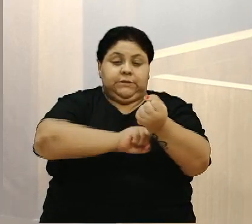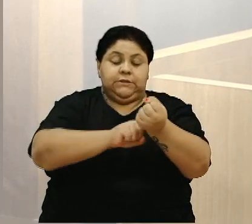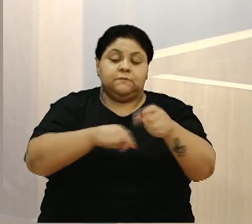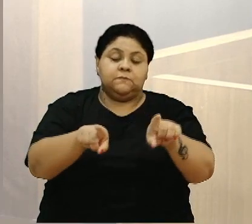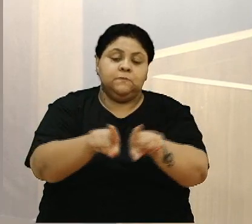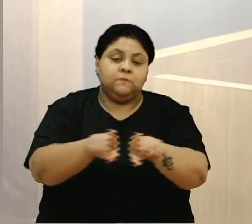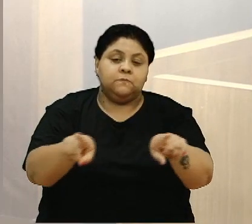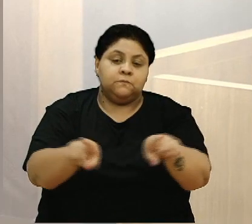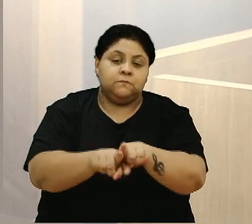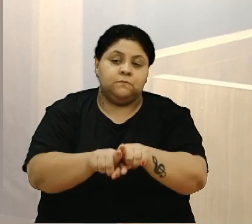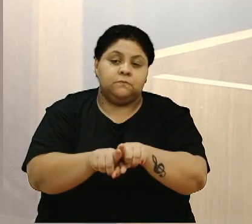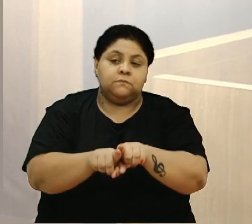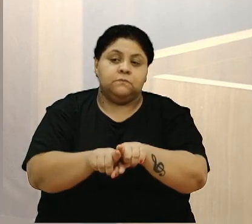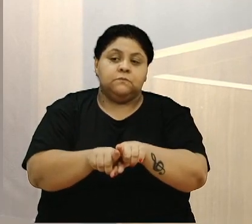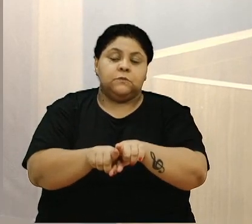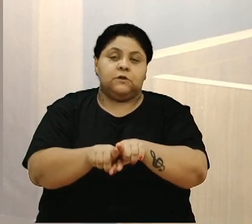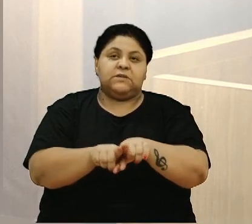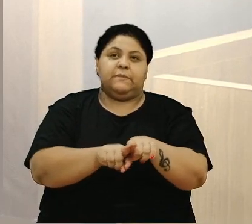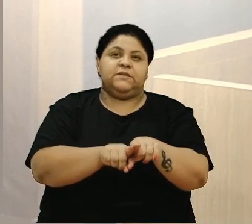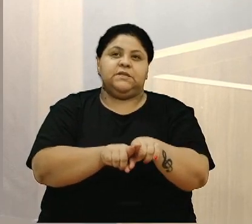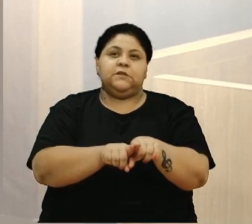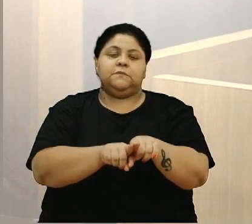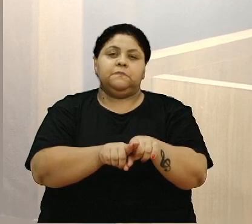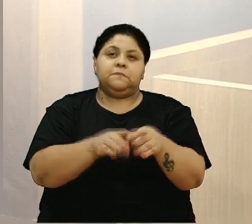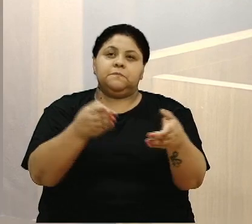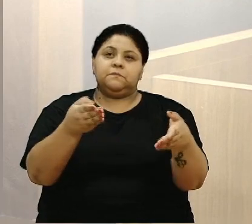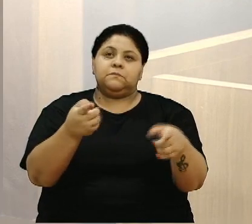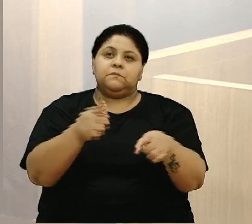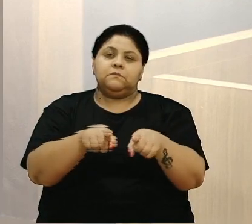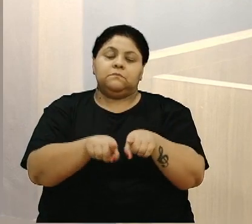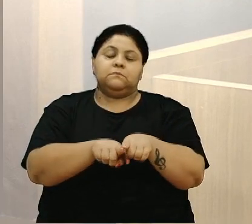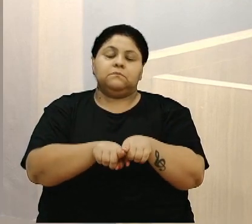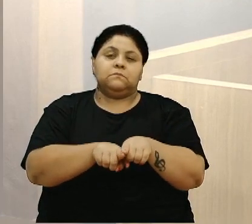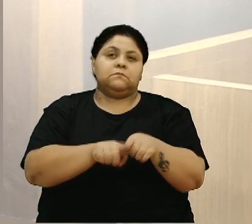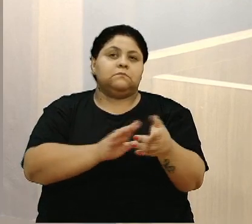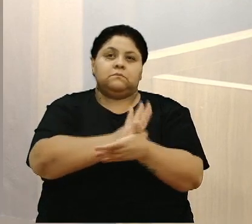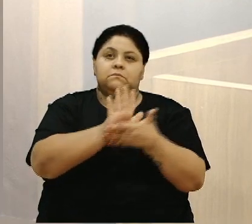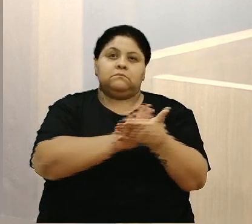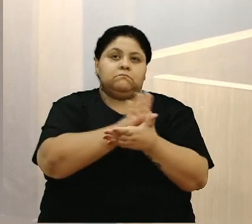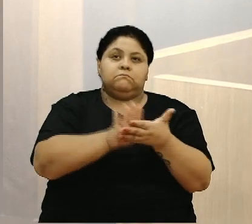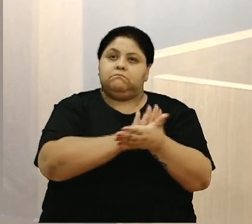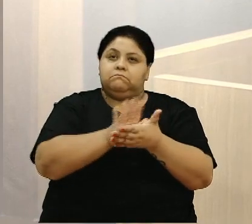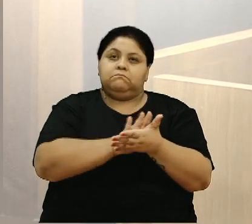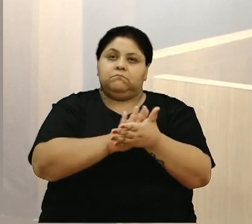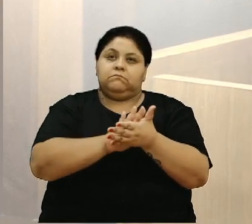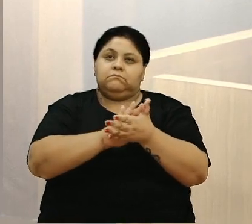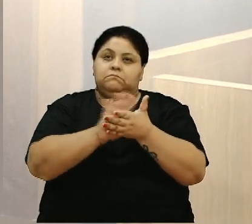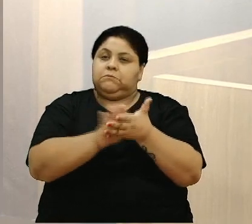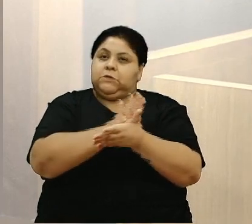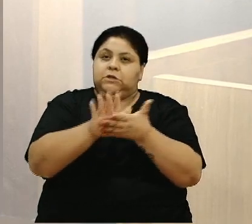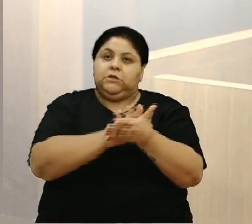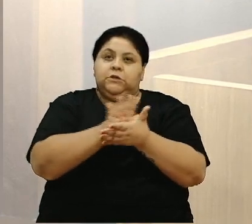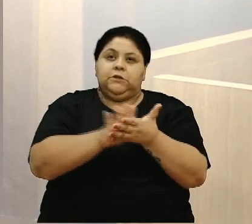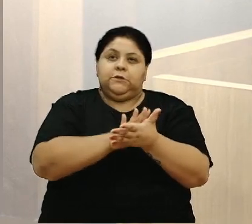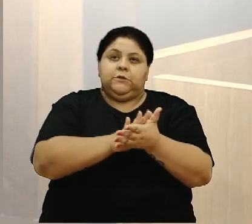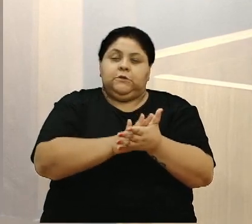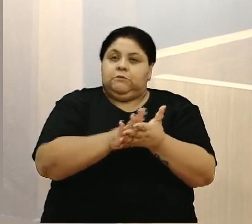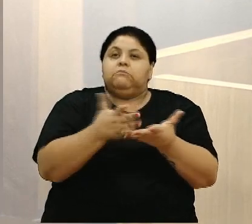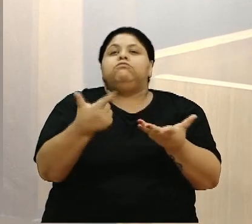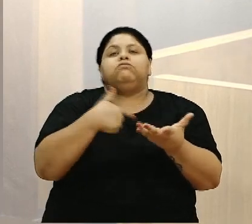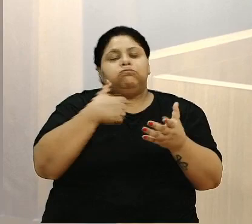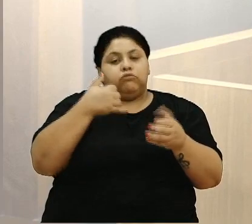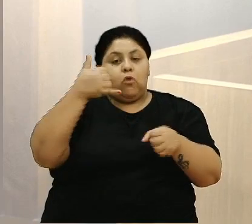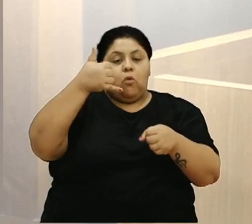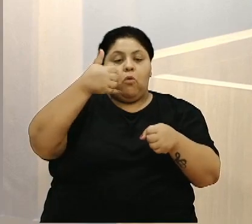vezes, muitos problemas psicológicos, porque ninguém quer ficar ali preso, da economia de combustível, isso afeta